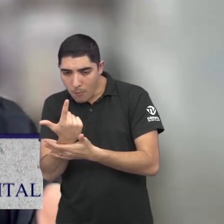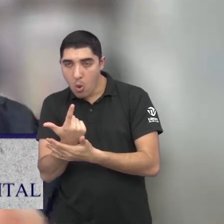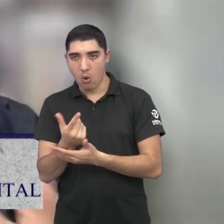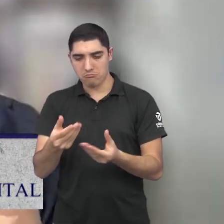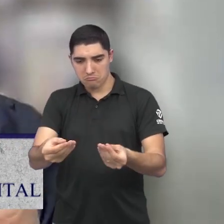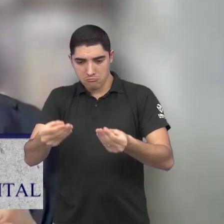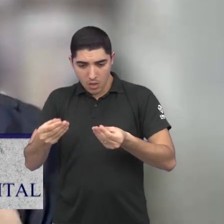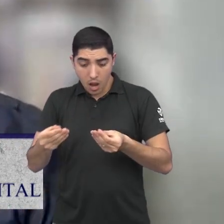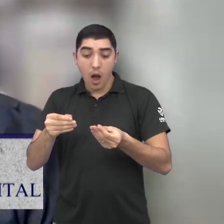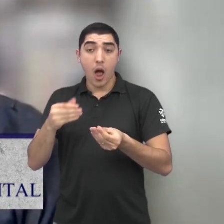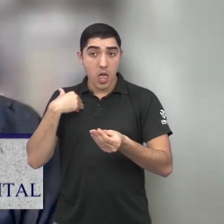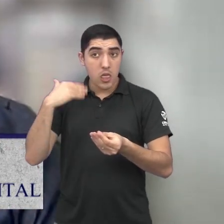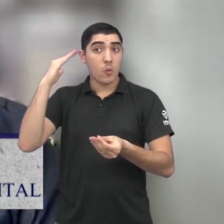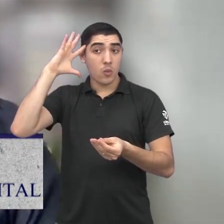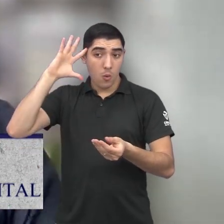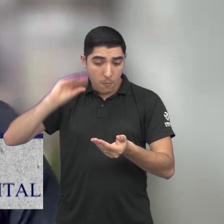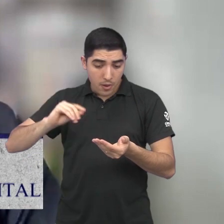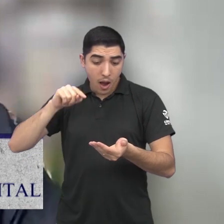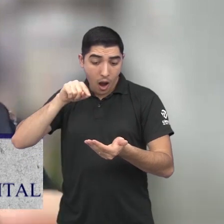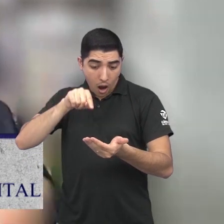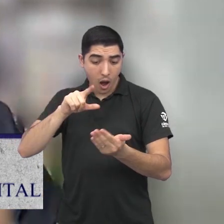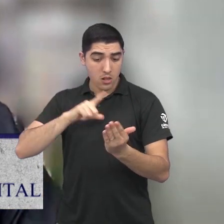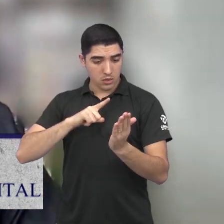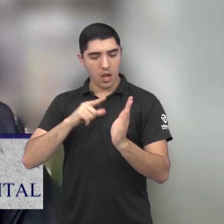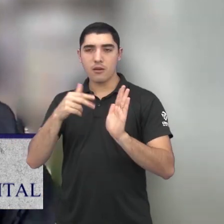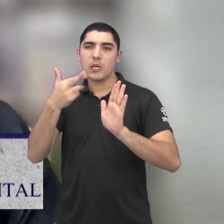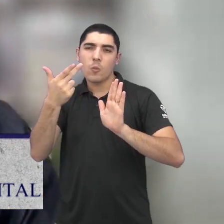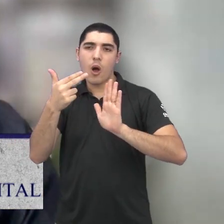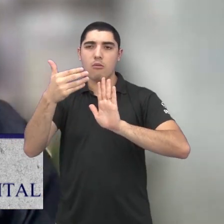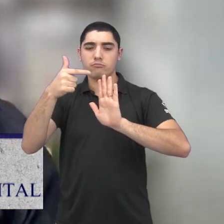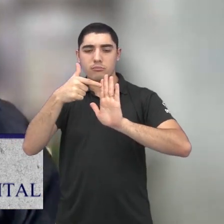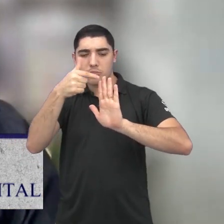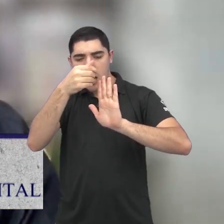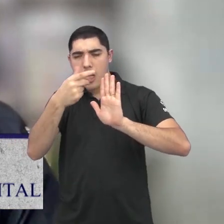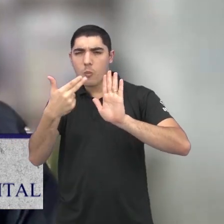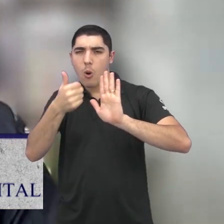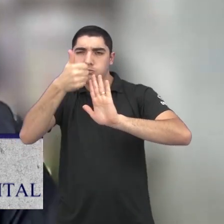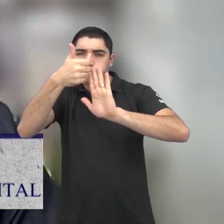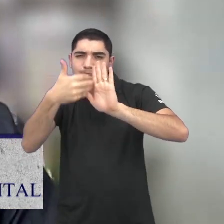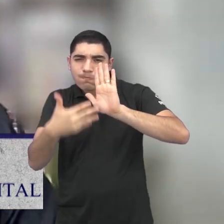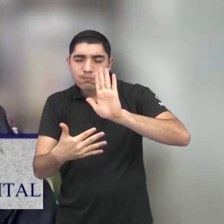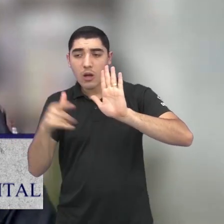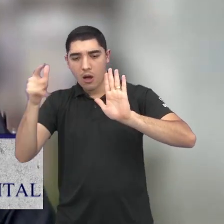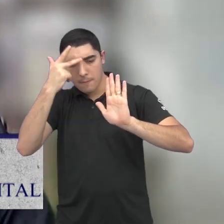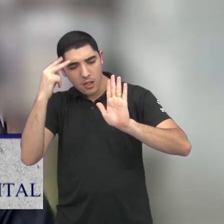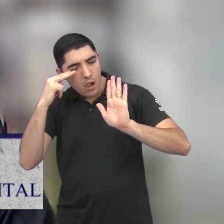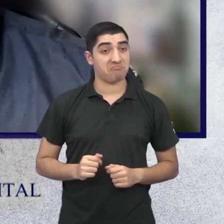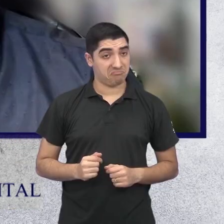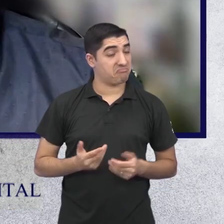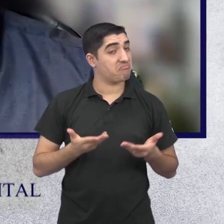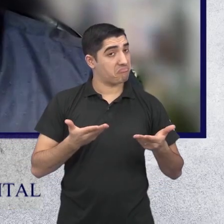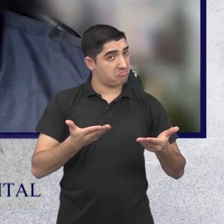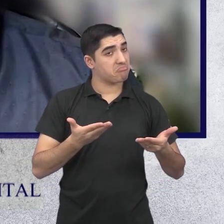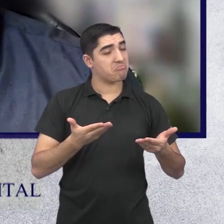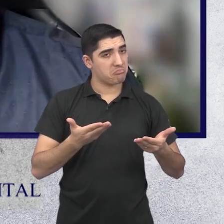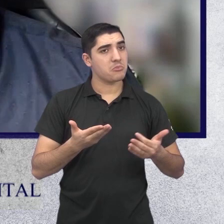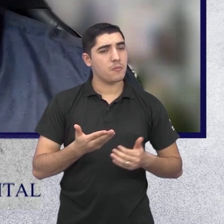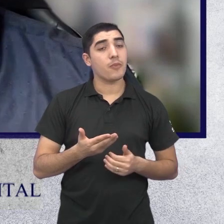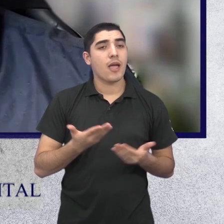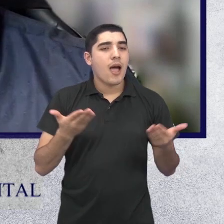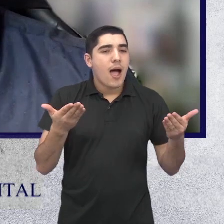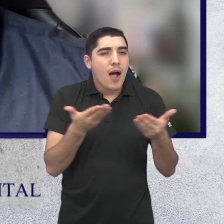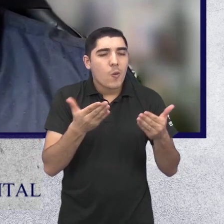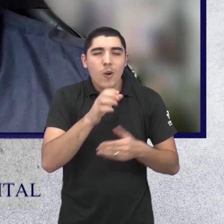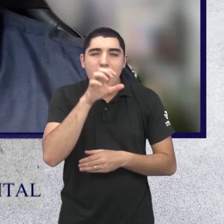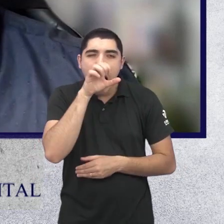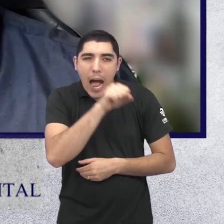entendam as atividades que eles precisam executar, né, e realizem isso de uma forma importante, né? É isso, professor.